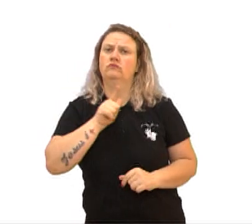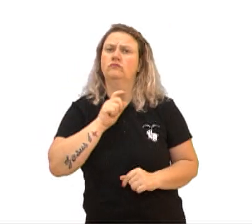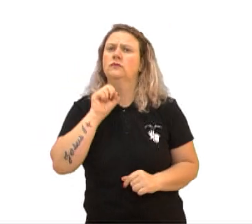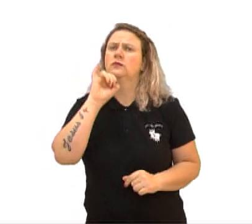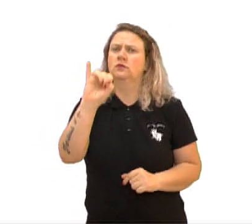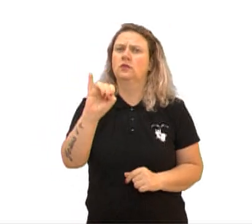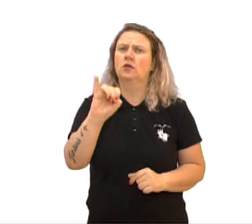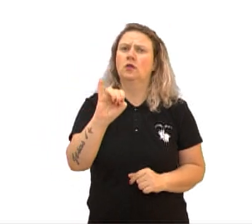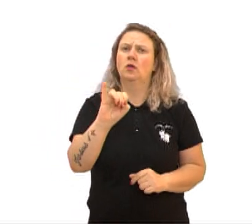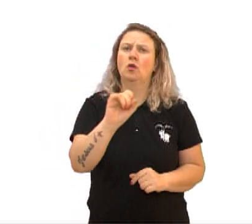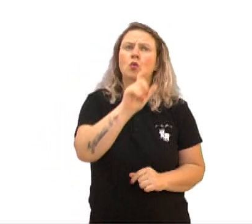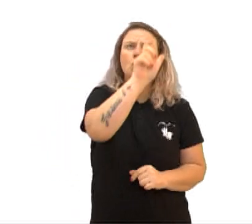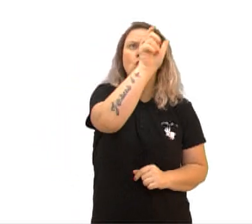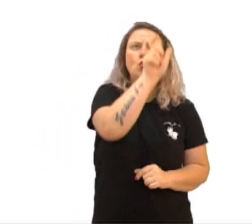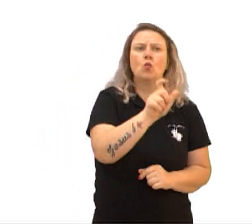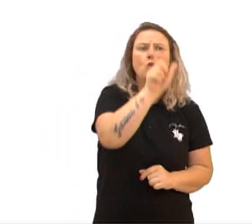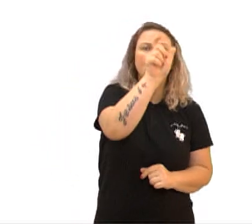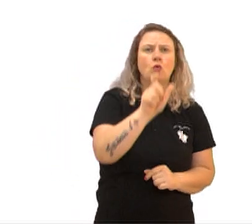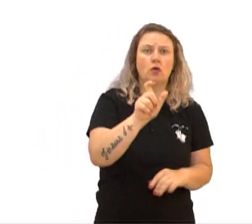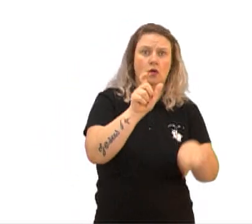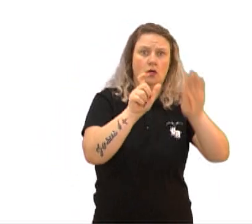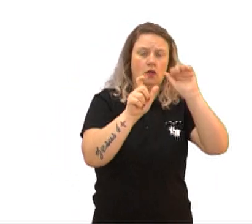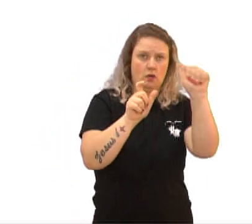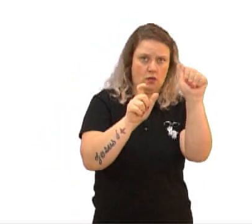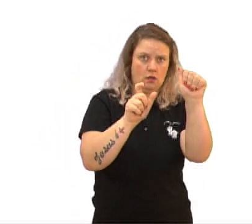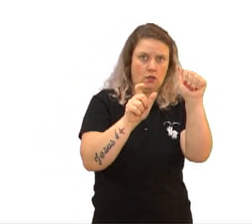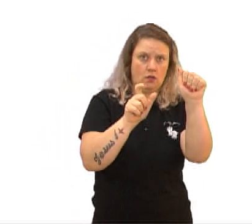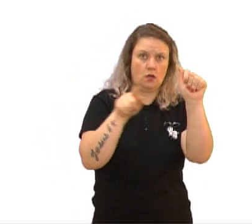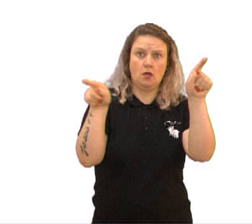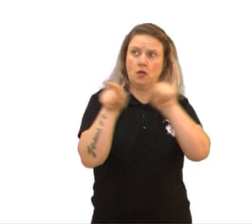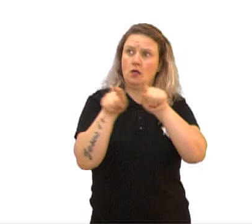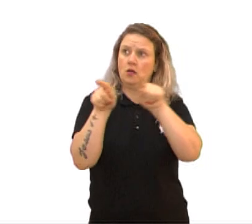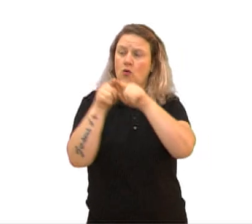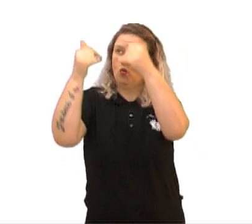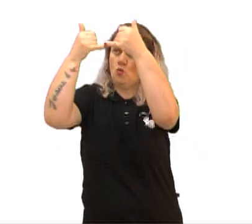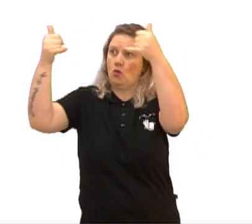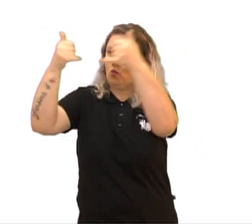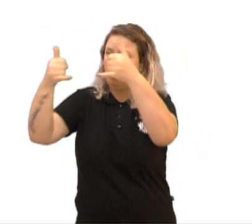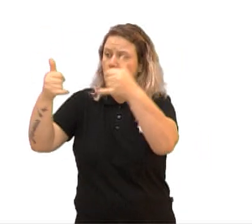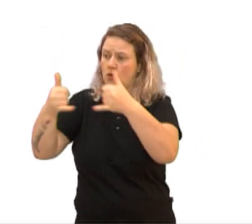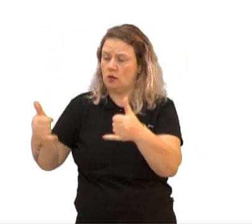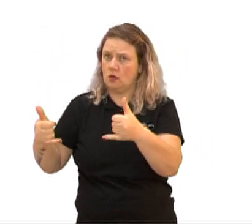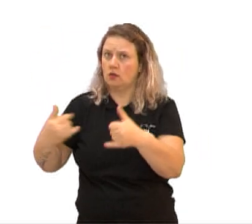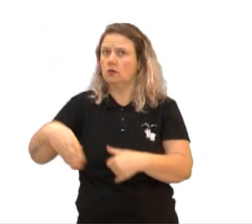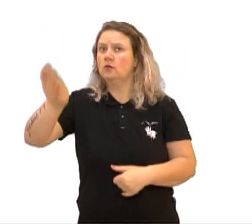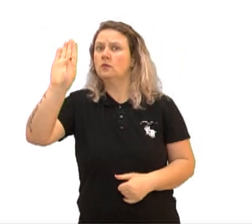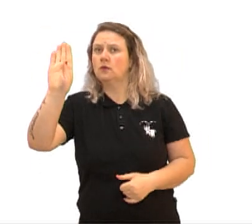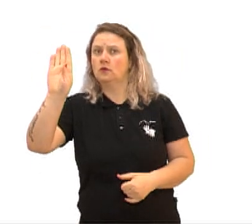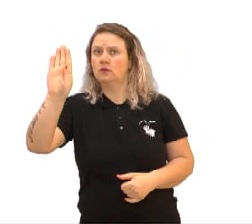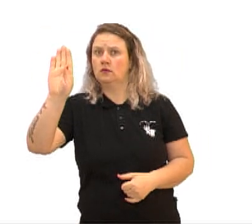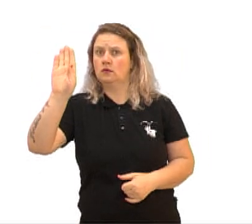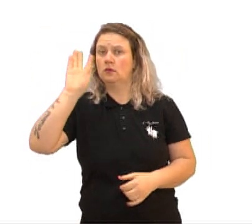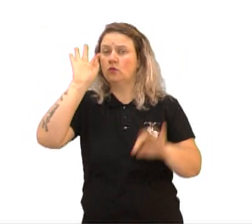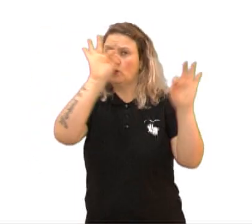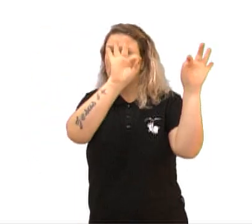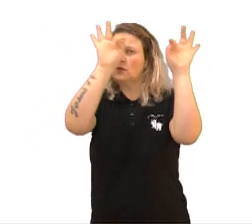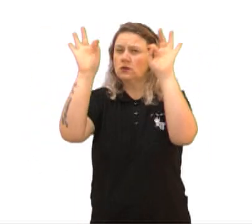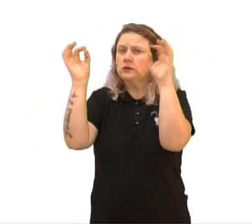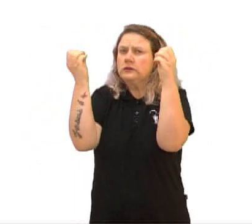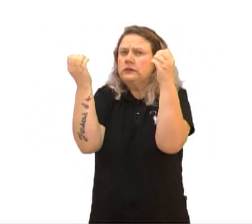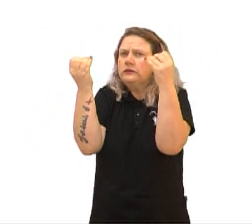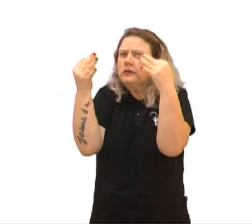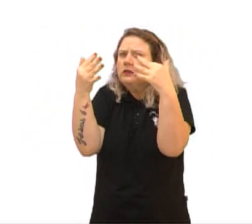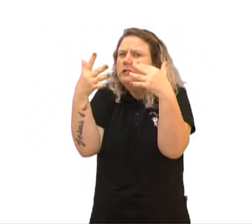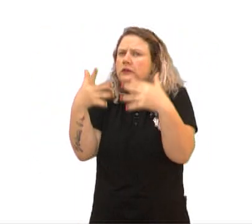de colunas de A for igual ao número de linhas de B. Nesse slide está bem explicadinho aquilo que eu já comentei